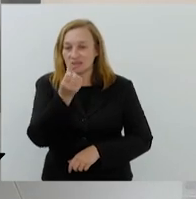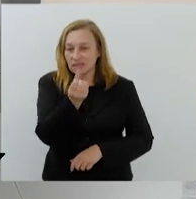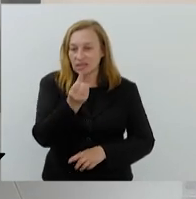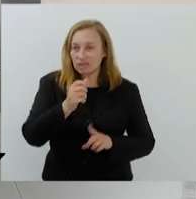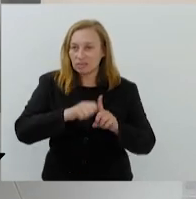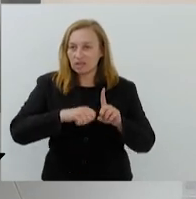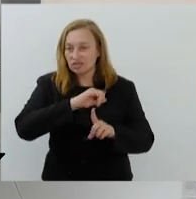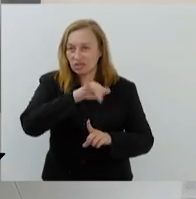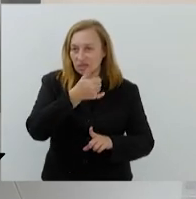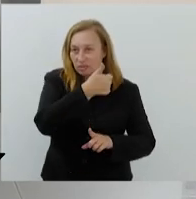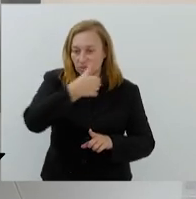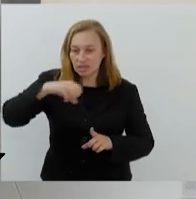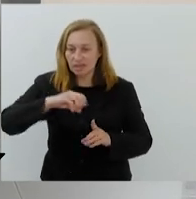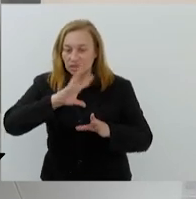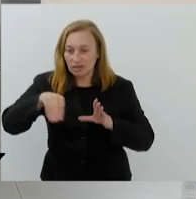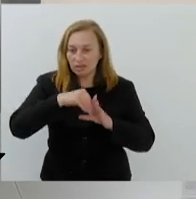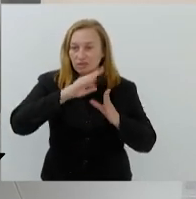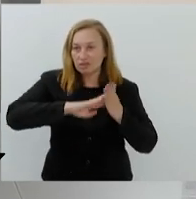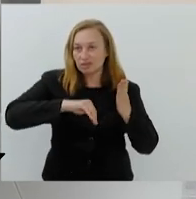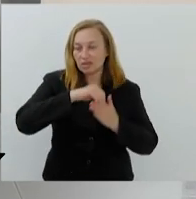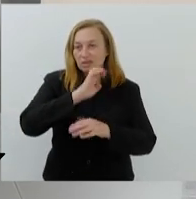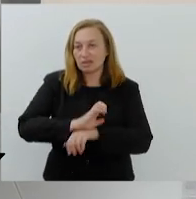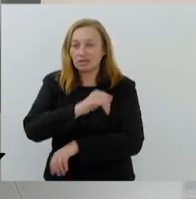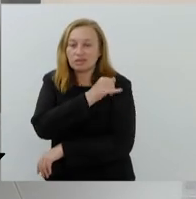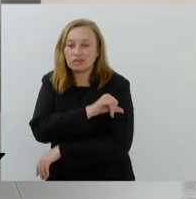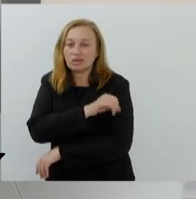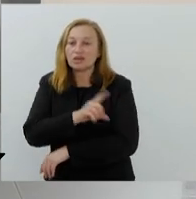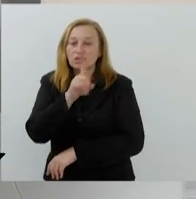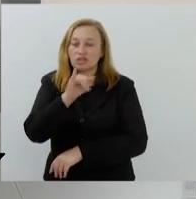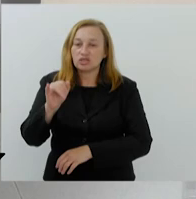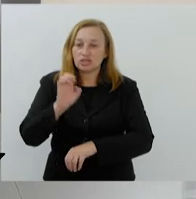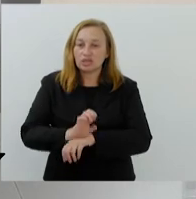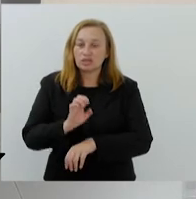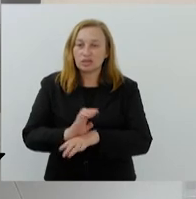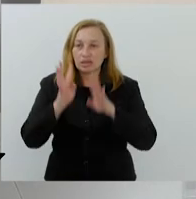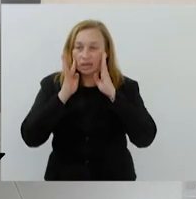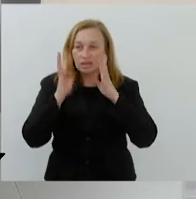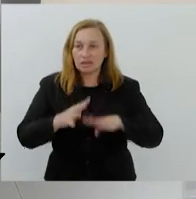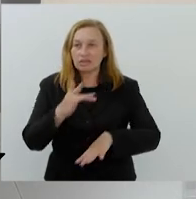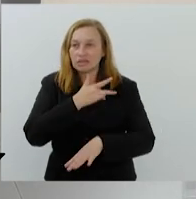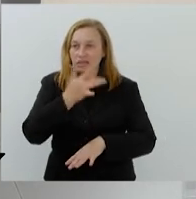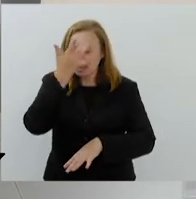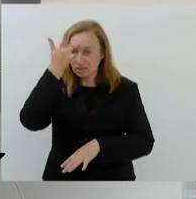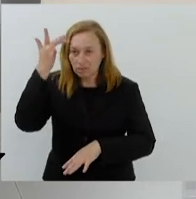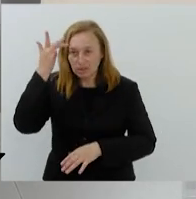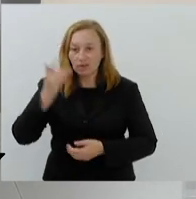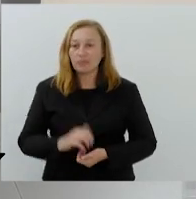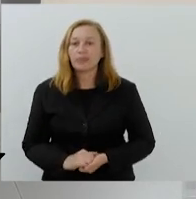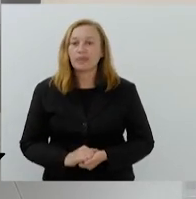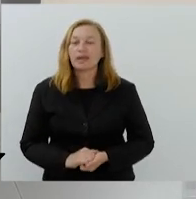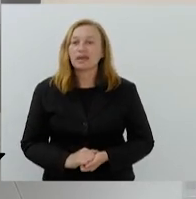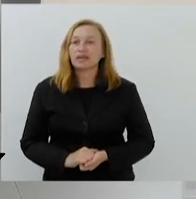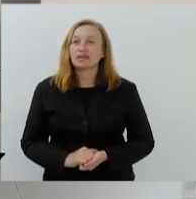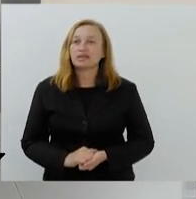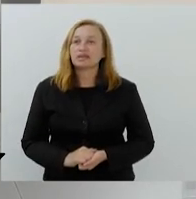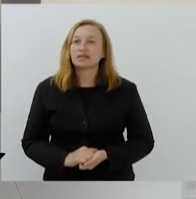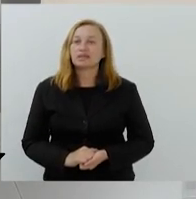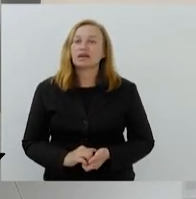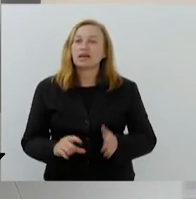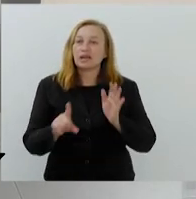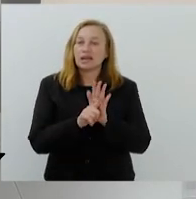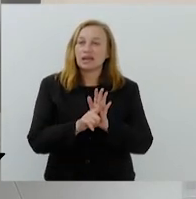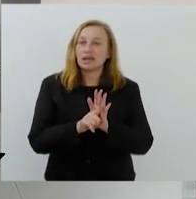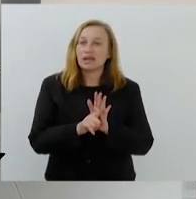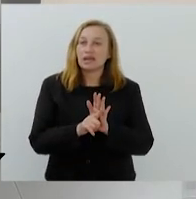para incluir no calendário do Estado do Rio de Janeiro o Dia Estadual de Atenção à Saúde Mental Materna, Lei Maio